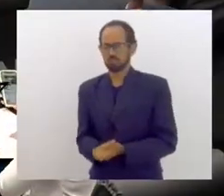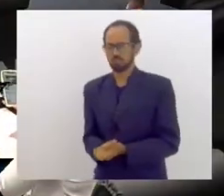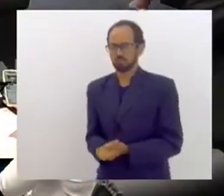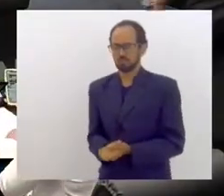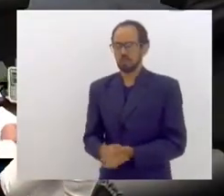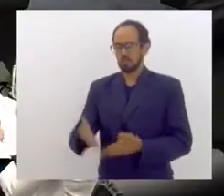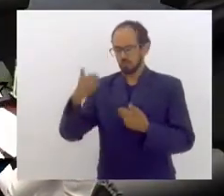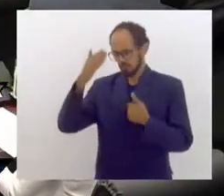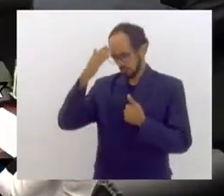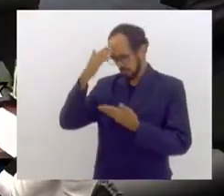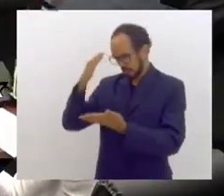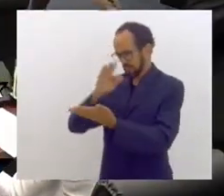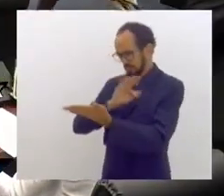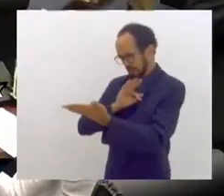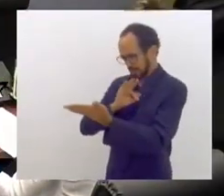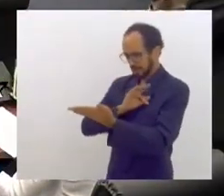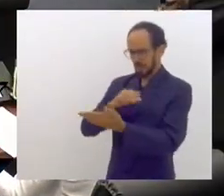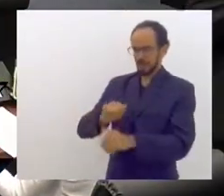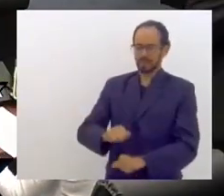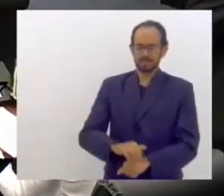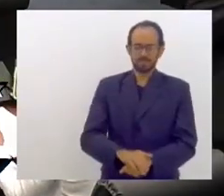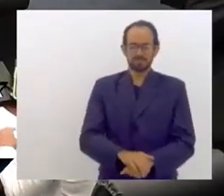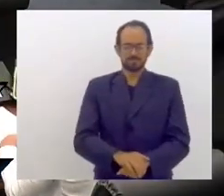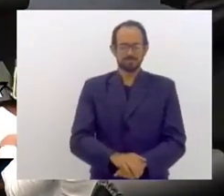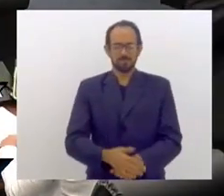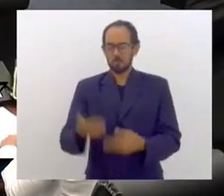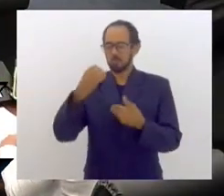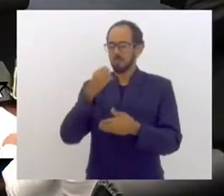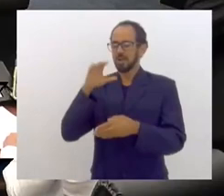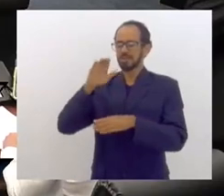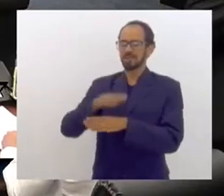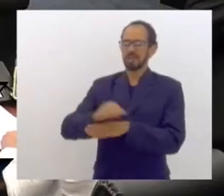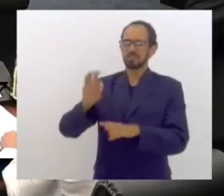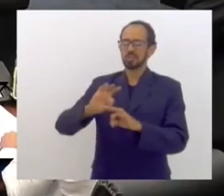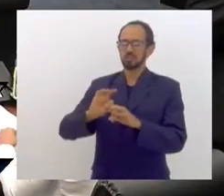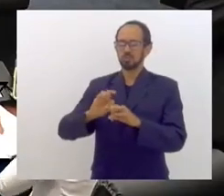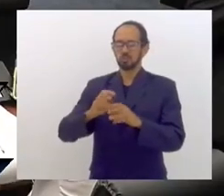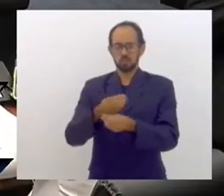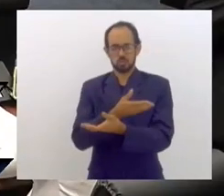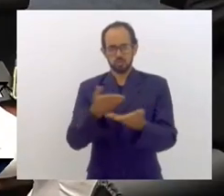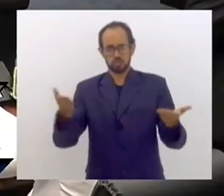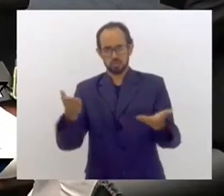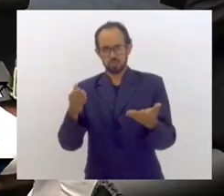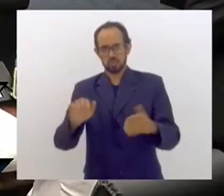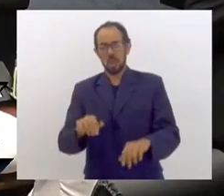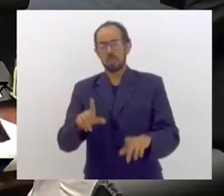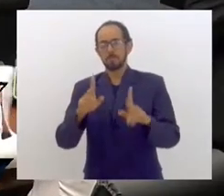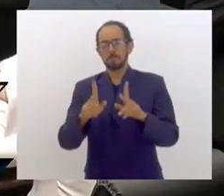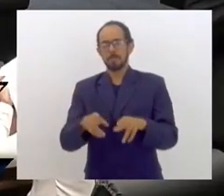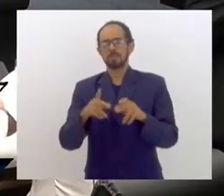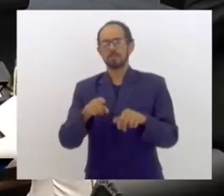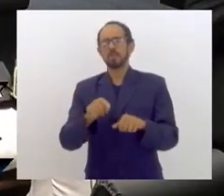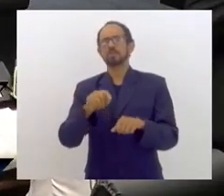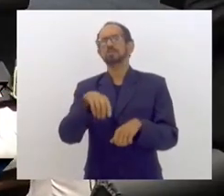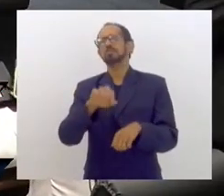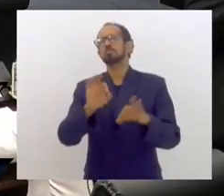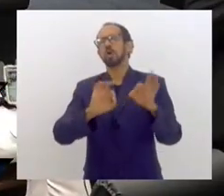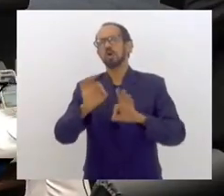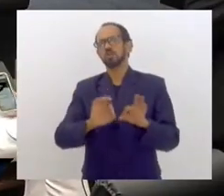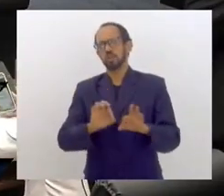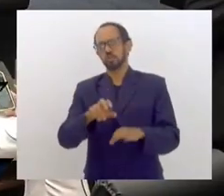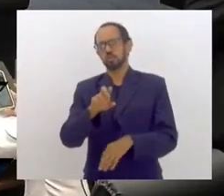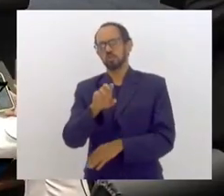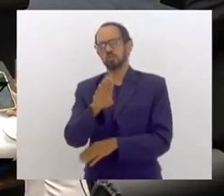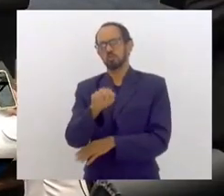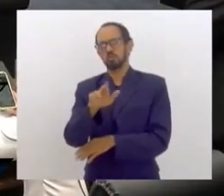Obrigado, Marta Rocha. Boa tarde a todas e todos. Embora esse projeto do deputado Bruno Dauari tenha